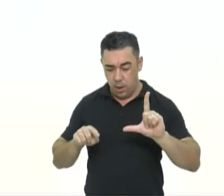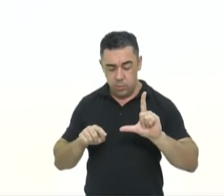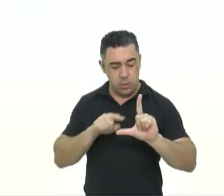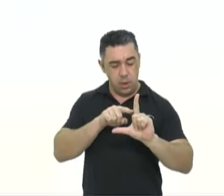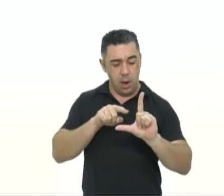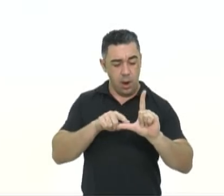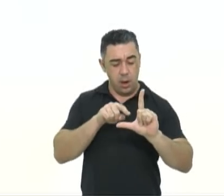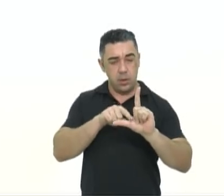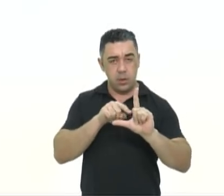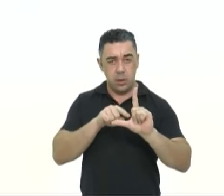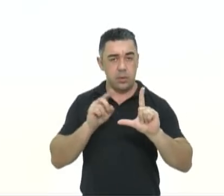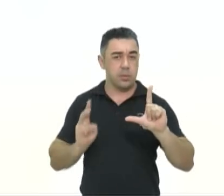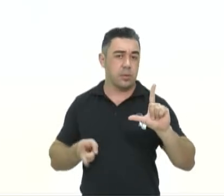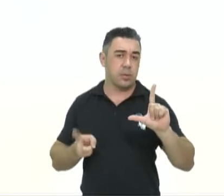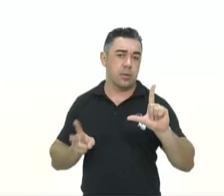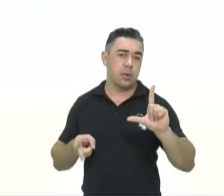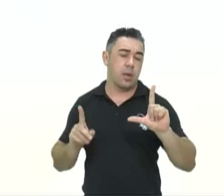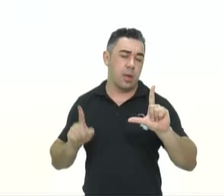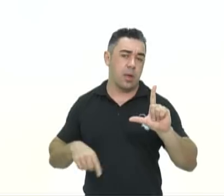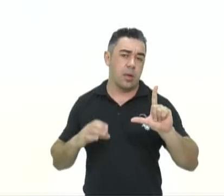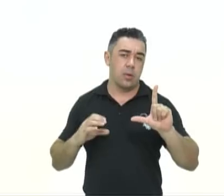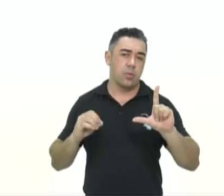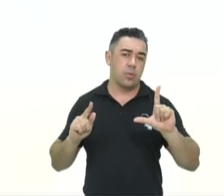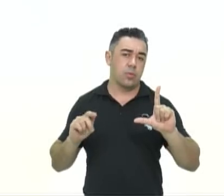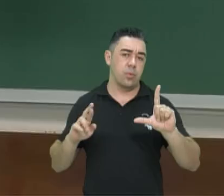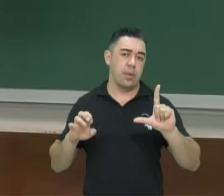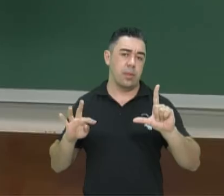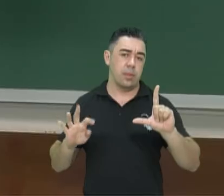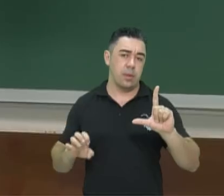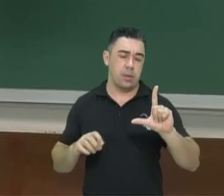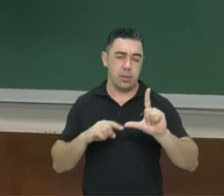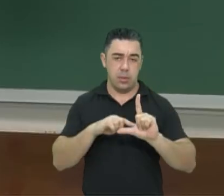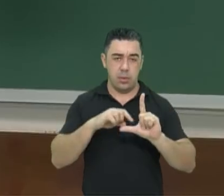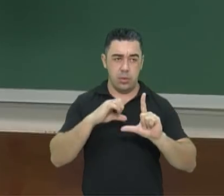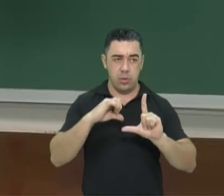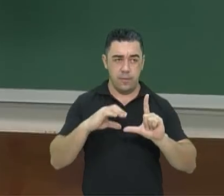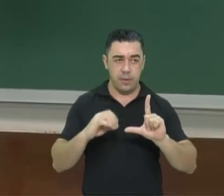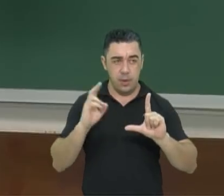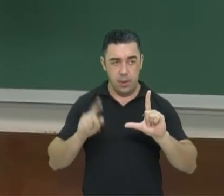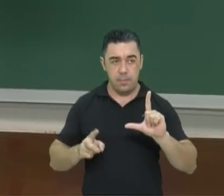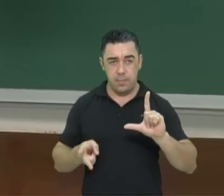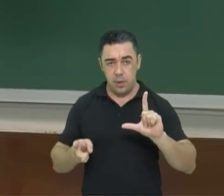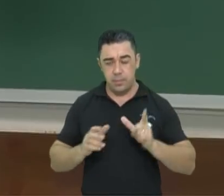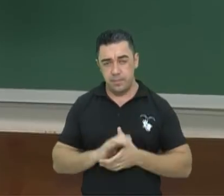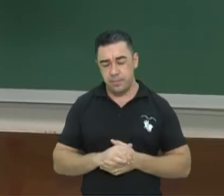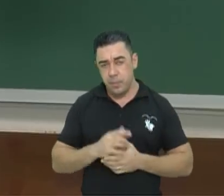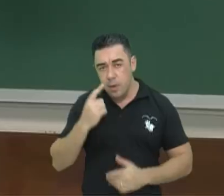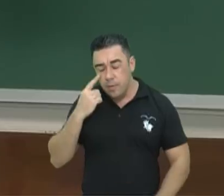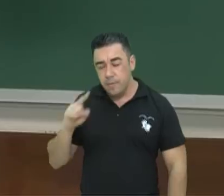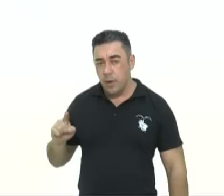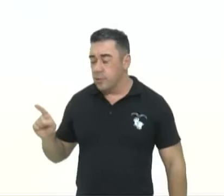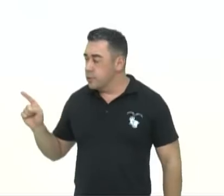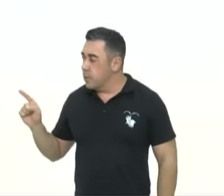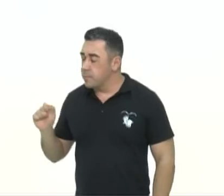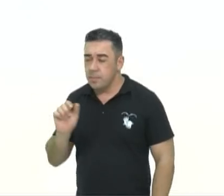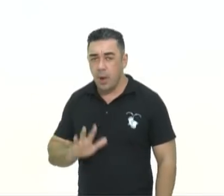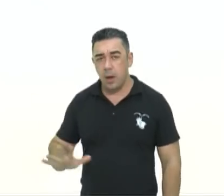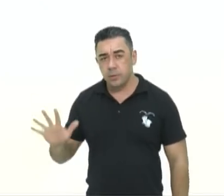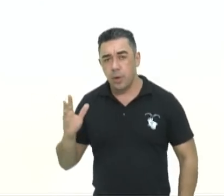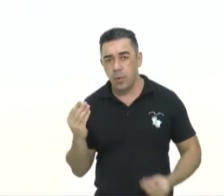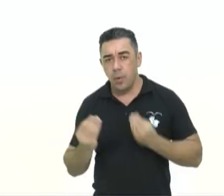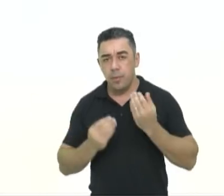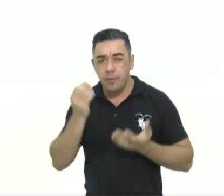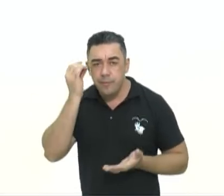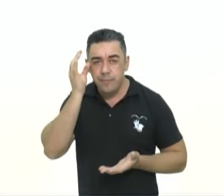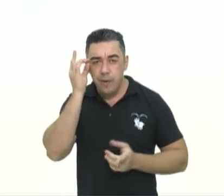ângulo entre eles são congruentes, ou quer dizer, são semelhantes. Então, veja a figura, como fica